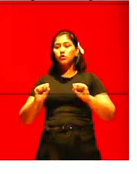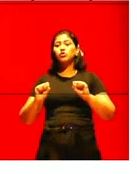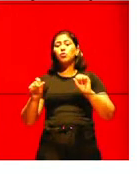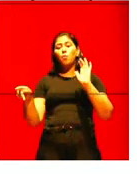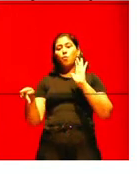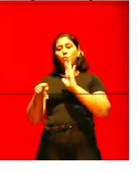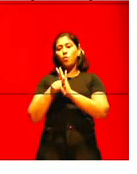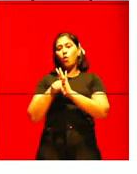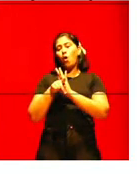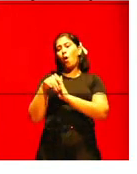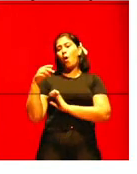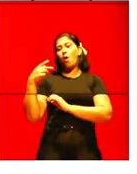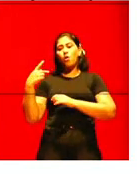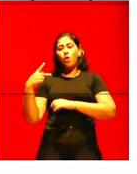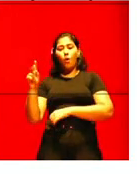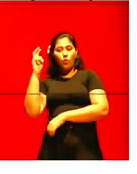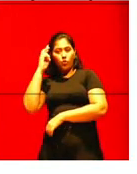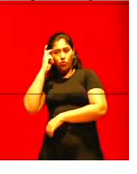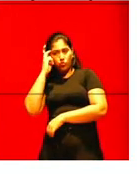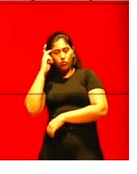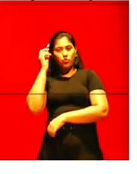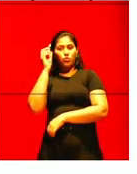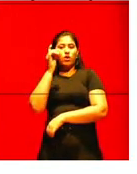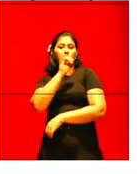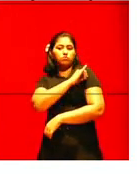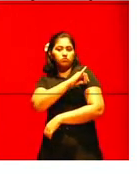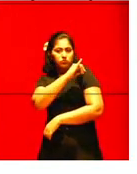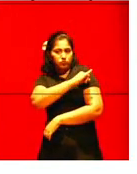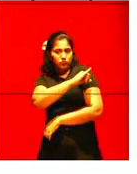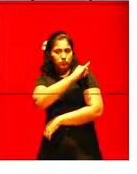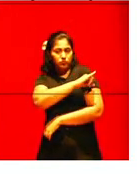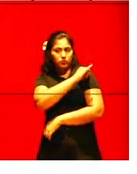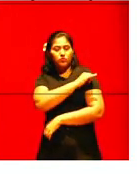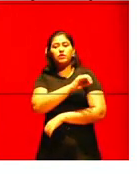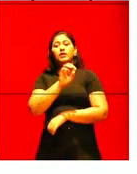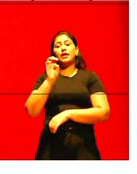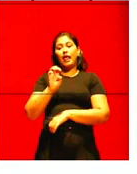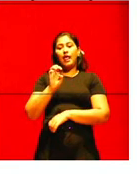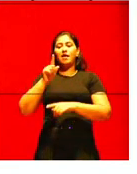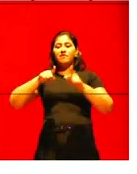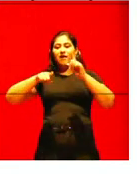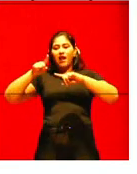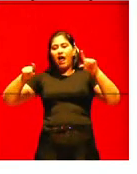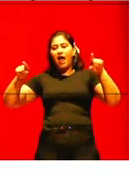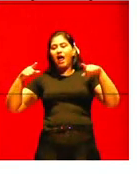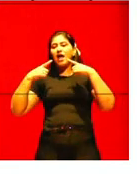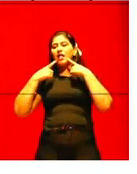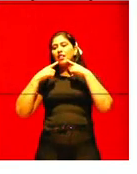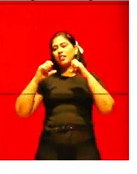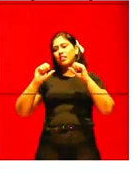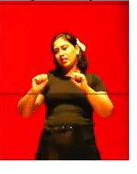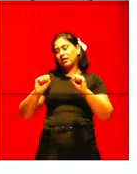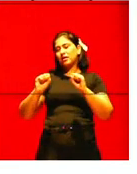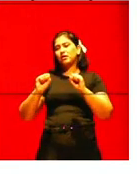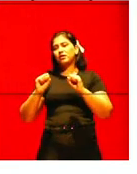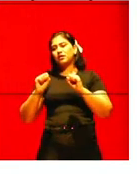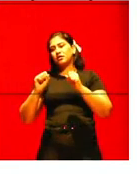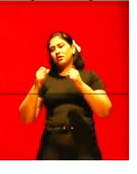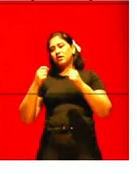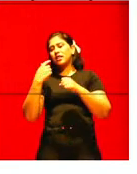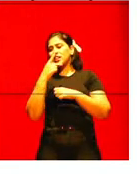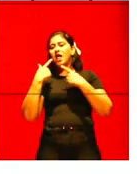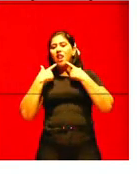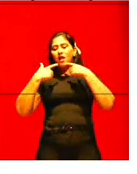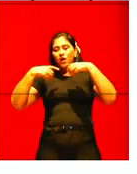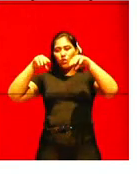da tradição cultural carioca, e letra E, variabilidade no linguajar carioca em razão da